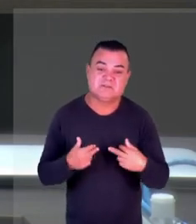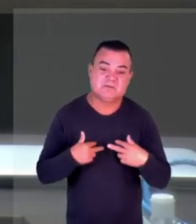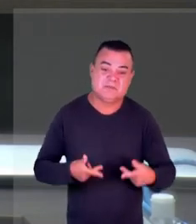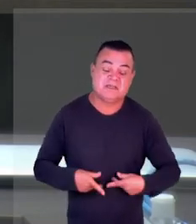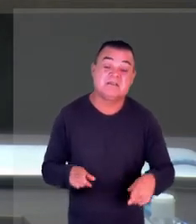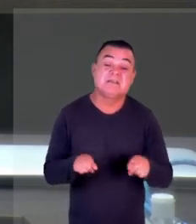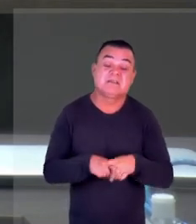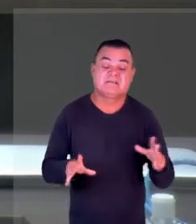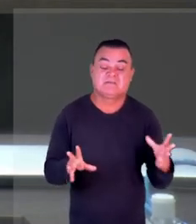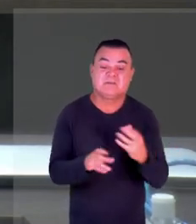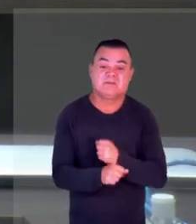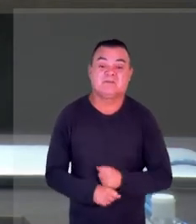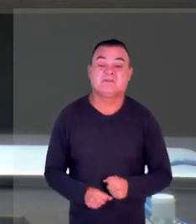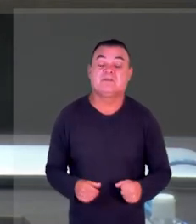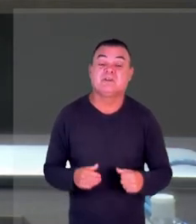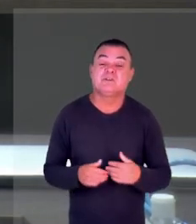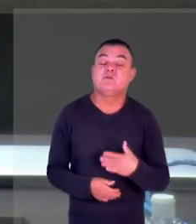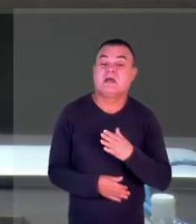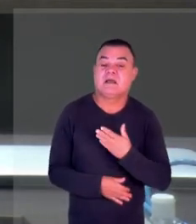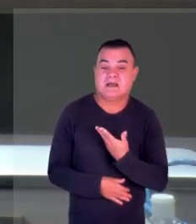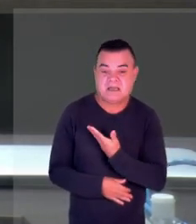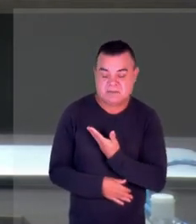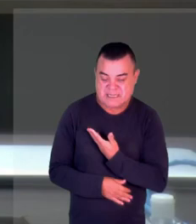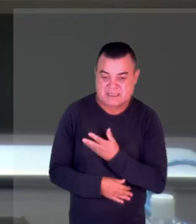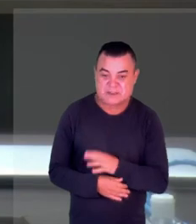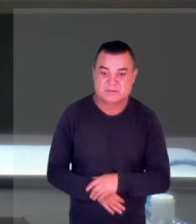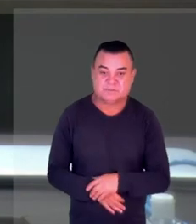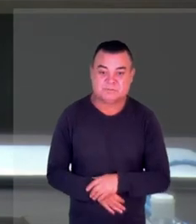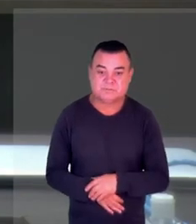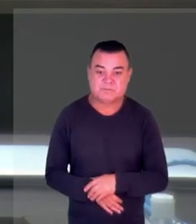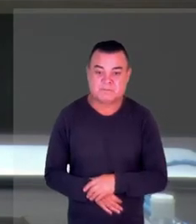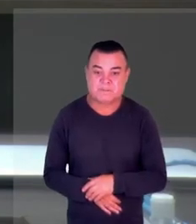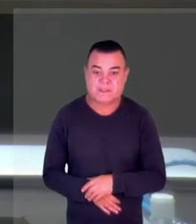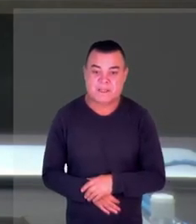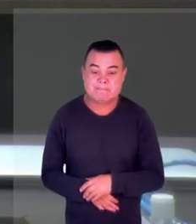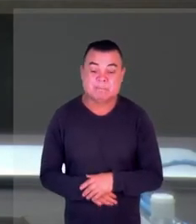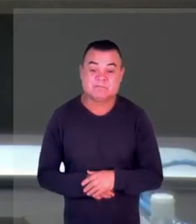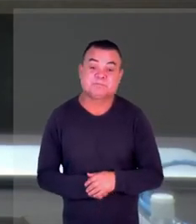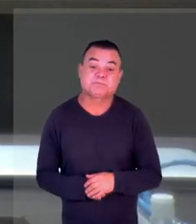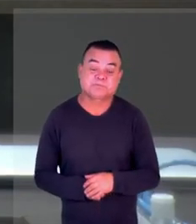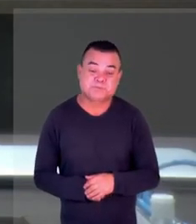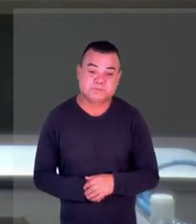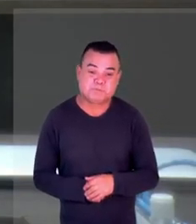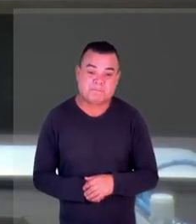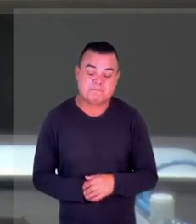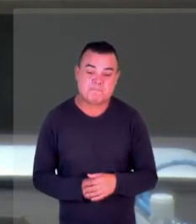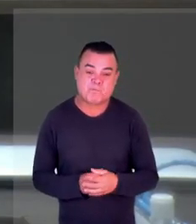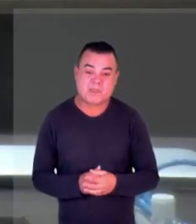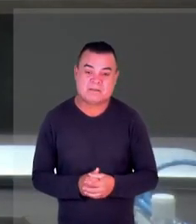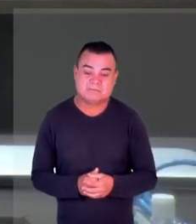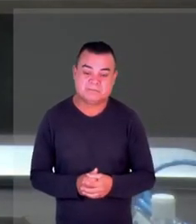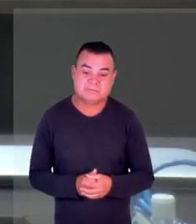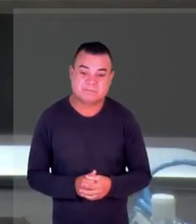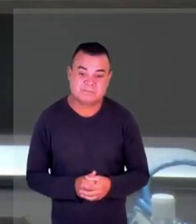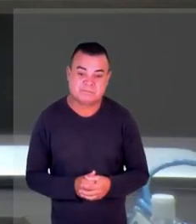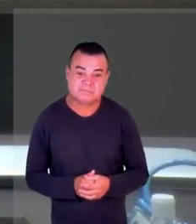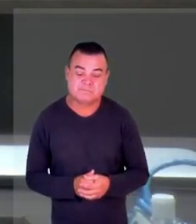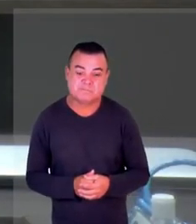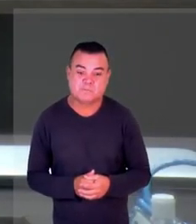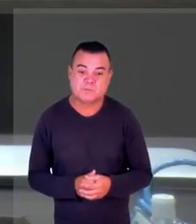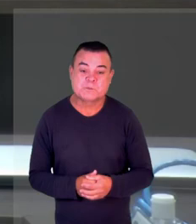amizade ã o este faz um trabalho muito legal em